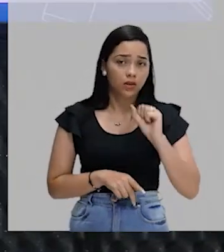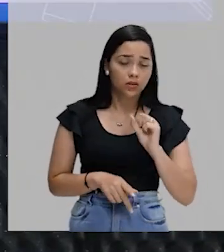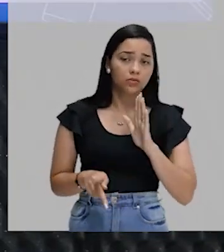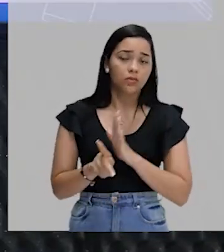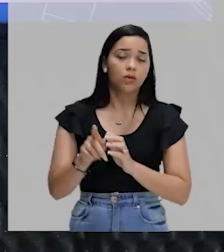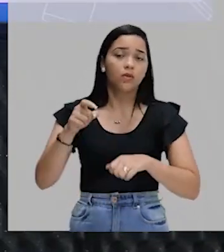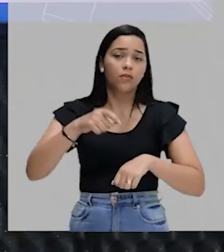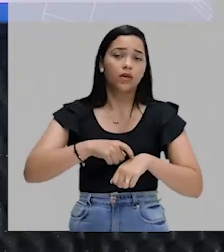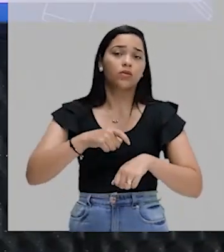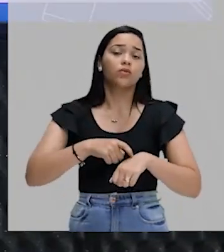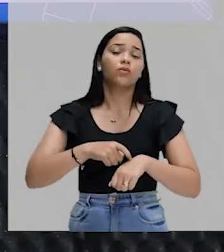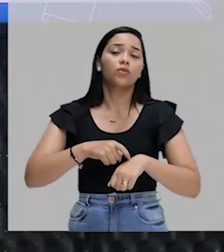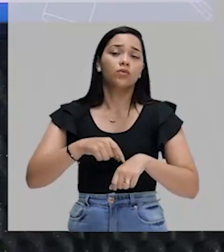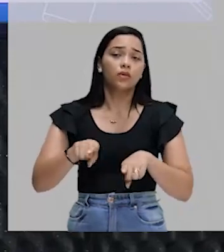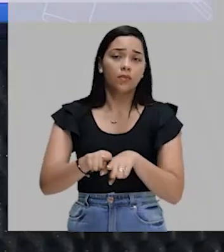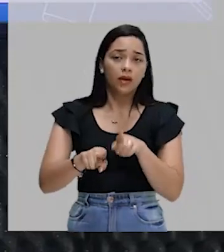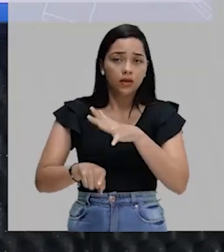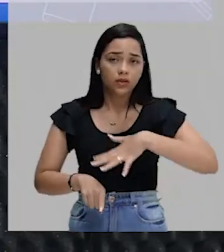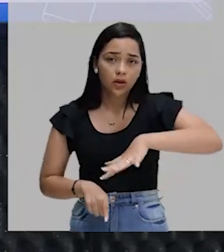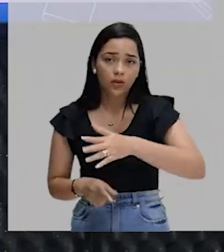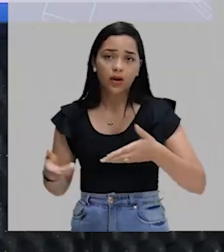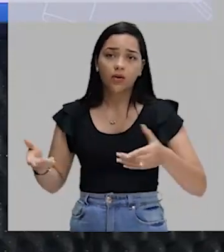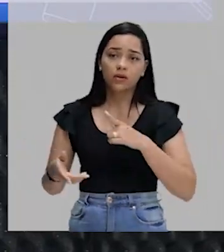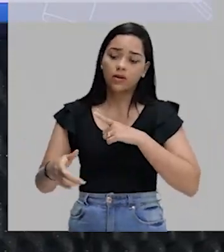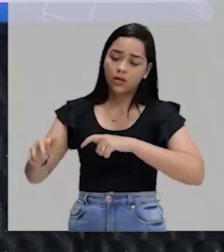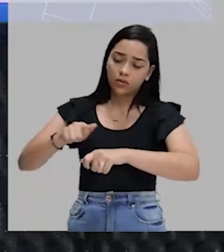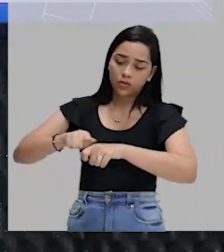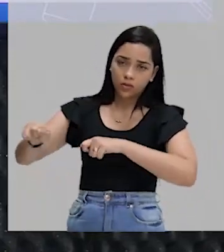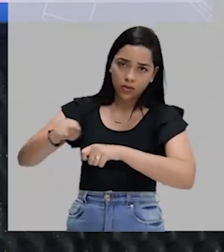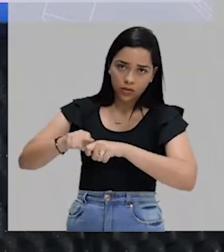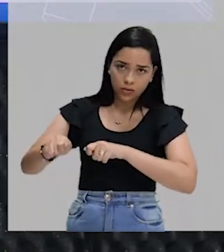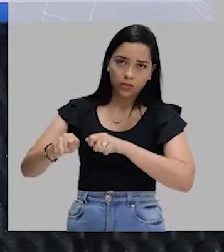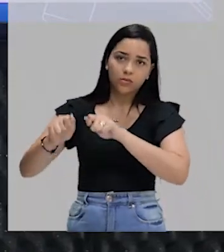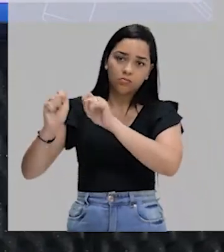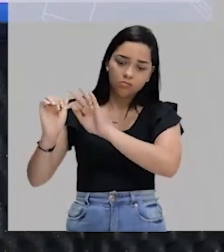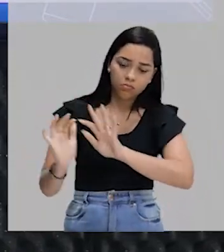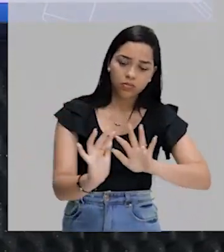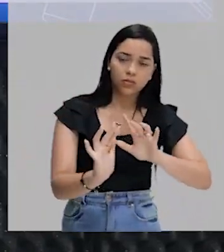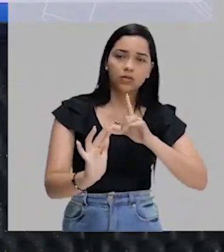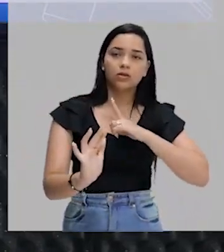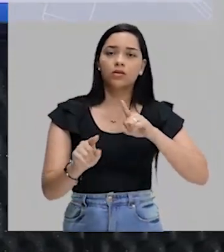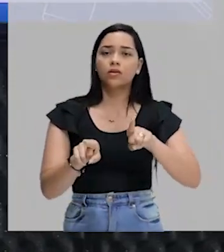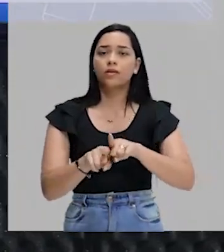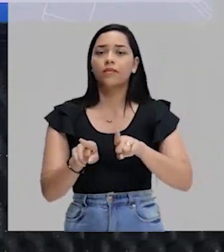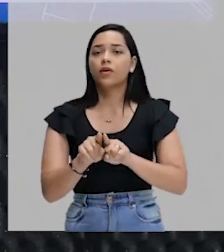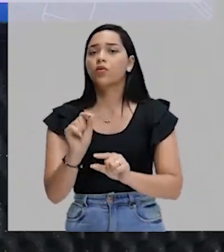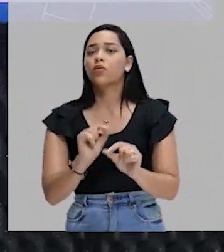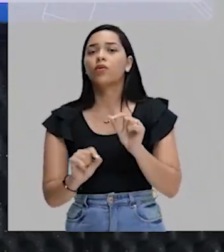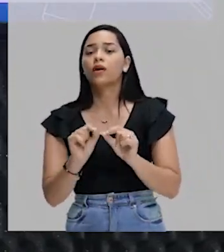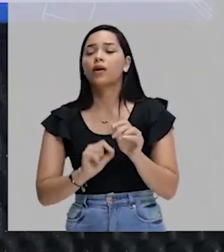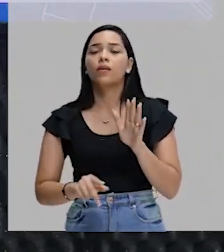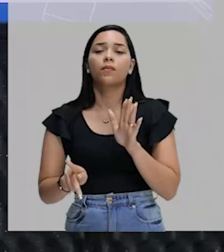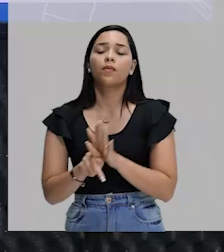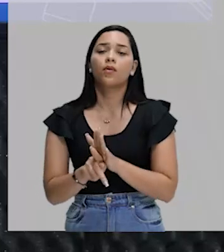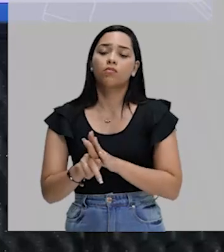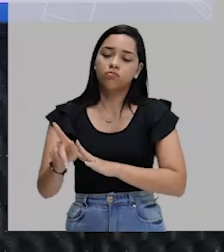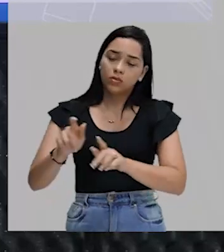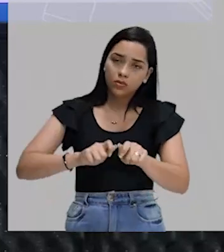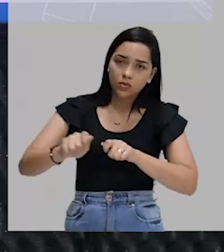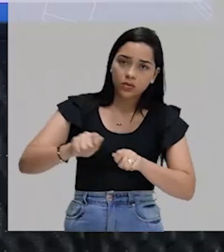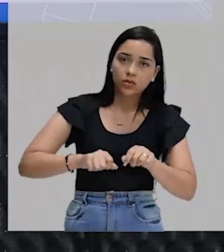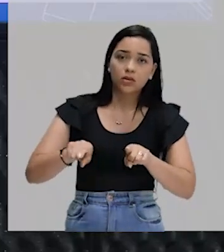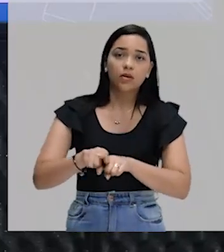conflito, a região passa a ser controlada, ela passa a ser basicamente